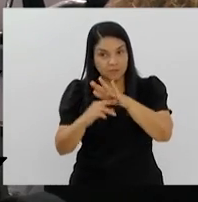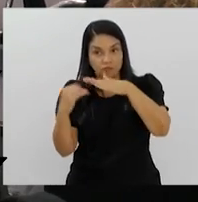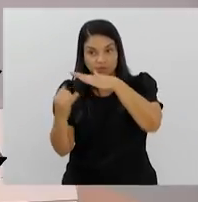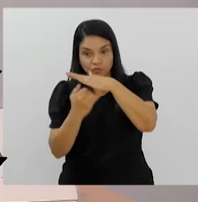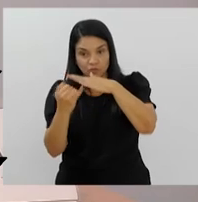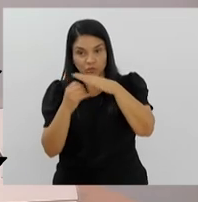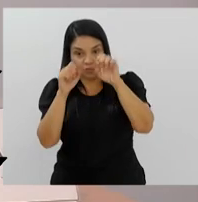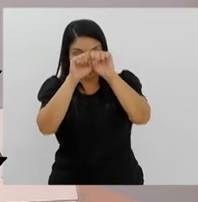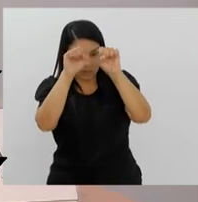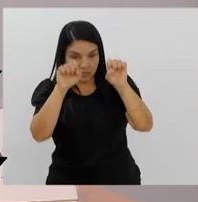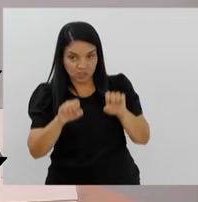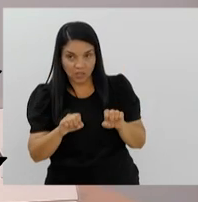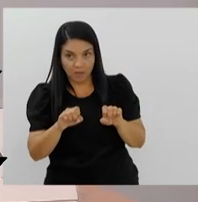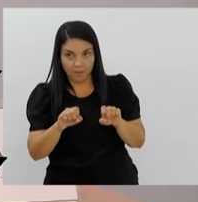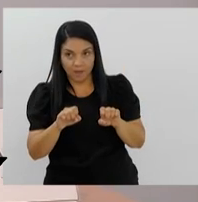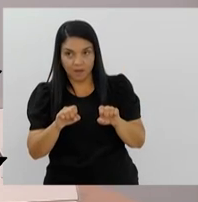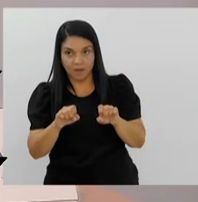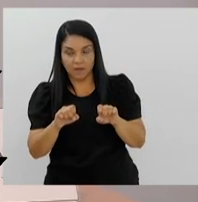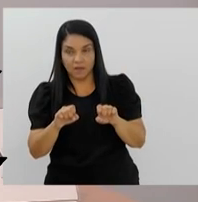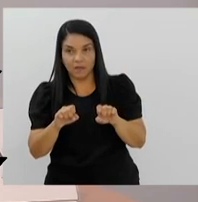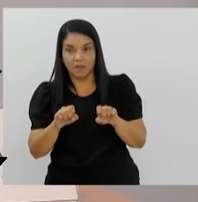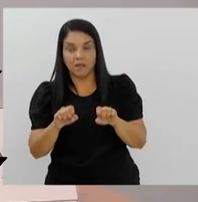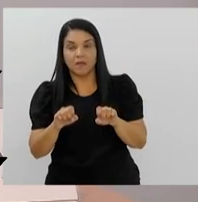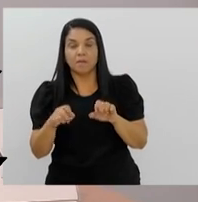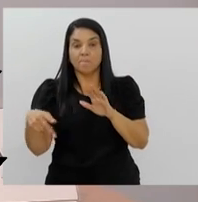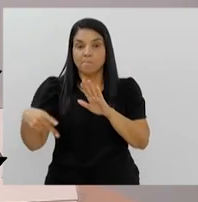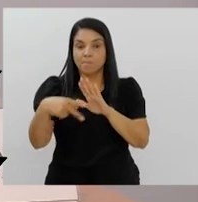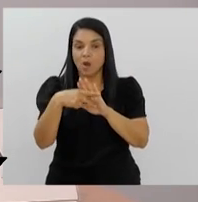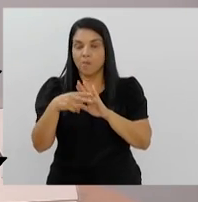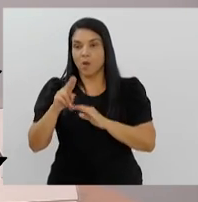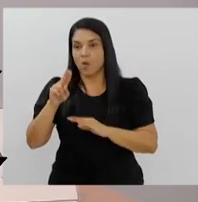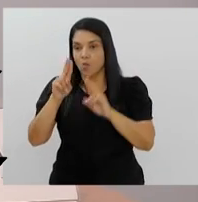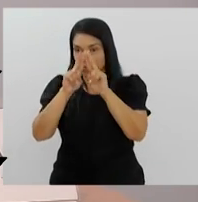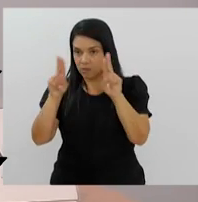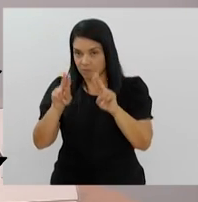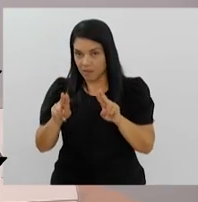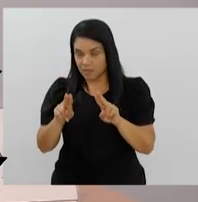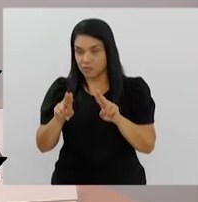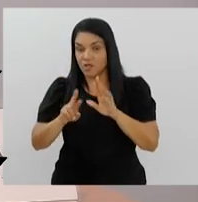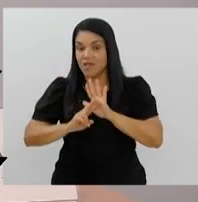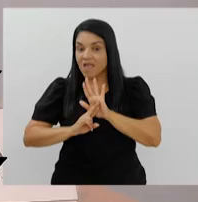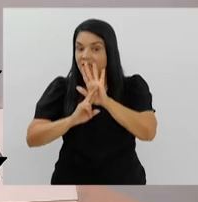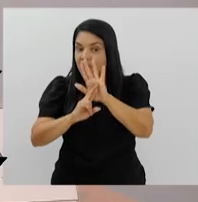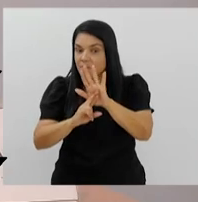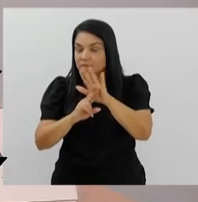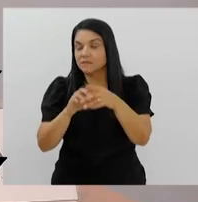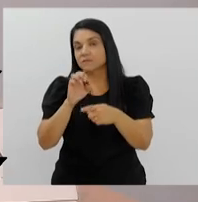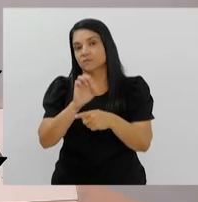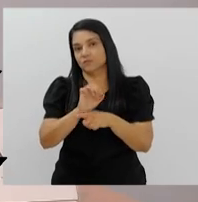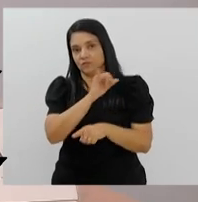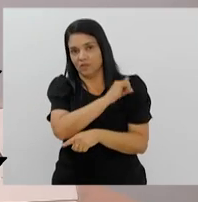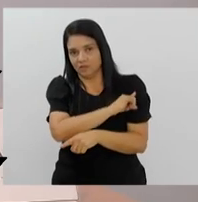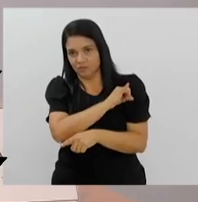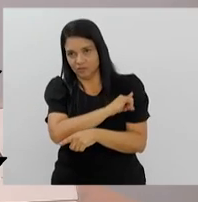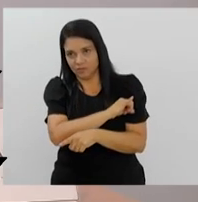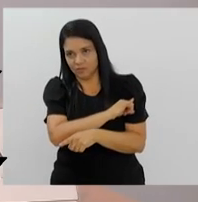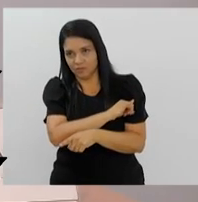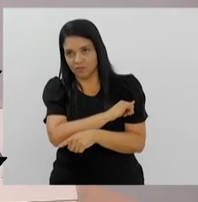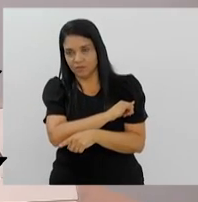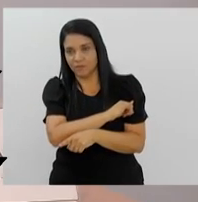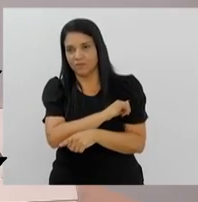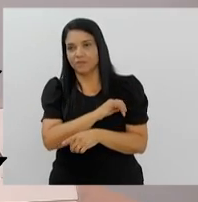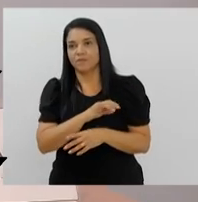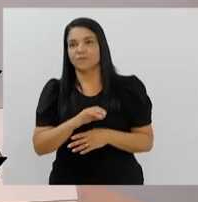sistema da atenção n tá e uma representatividade no estado do Rio de Janeiro tá é isso